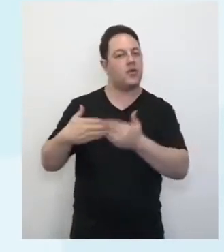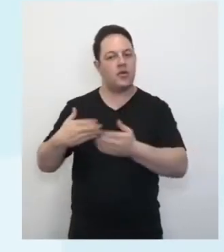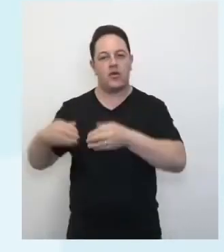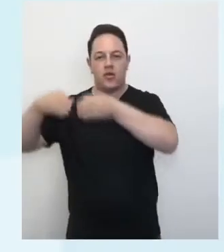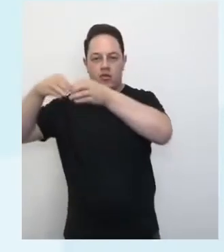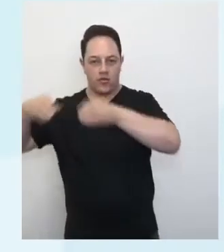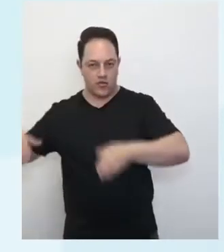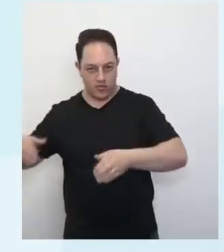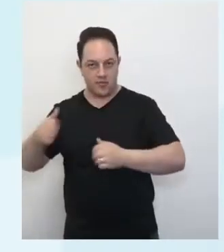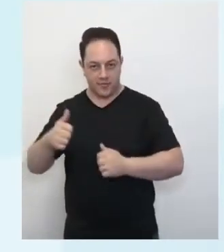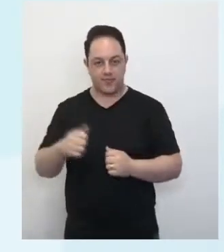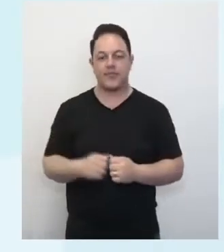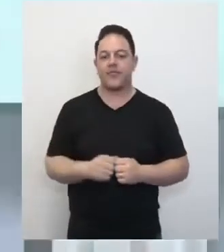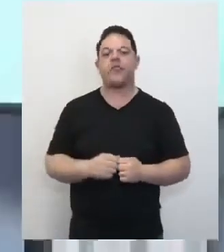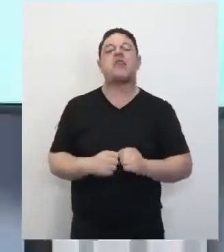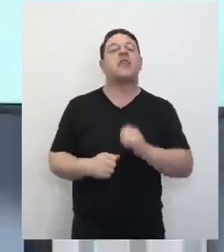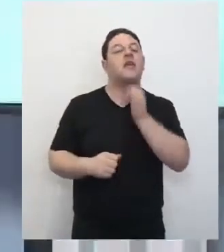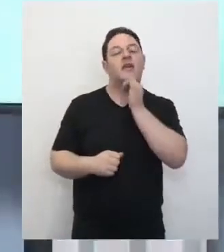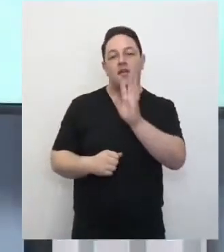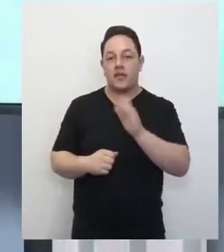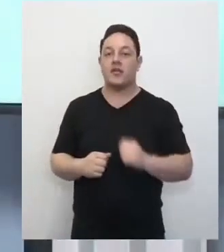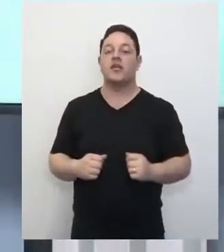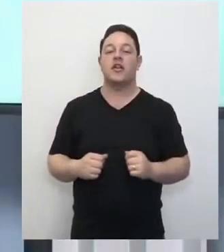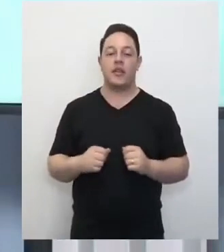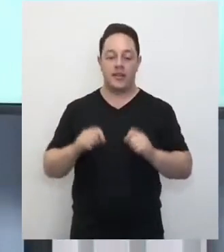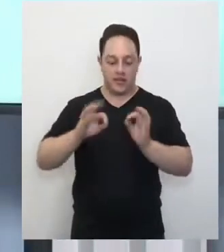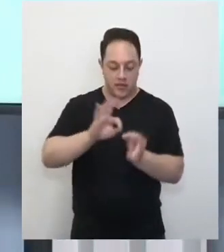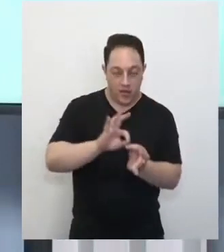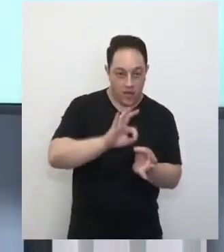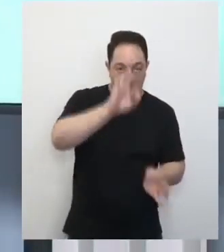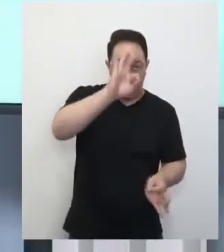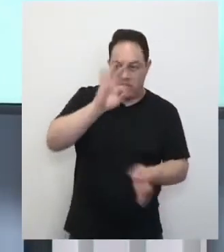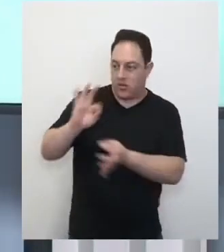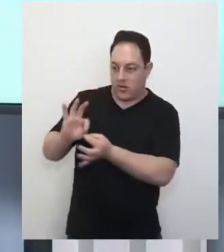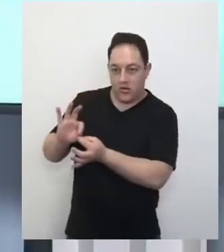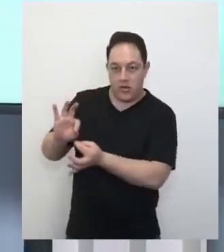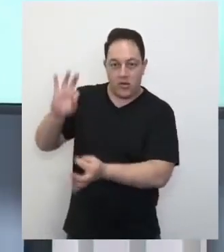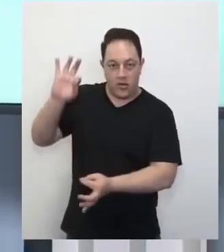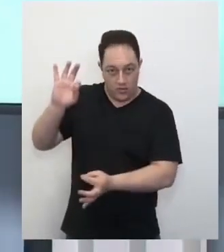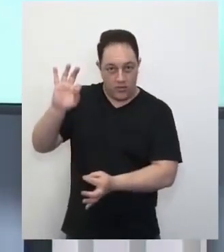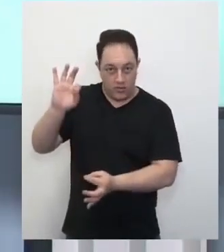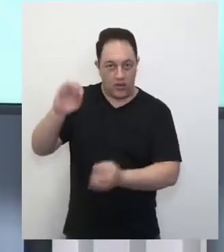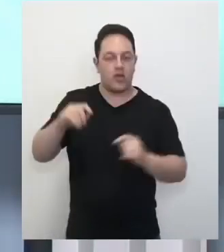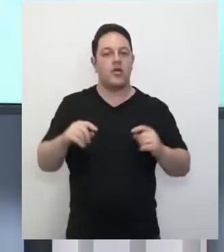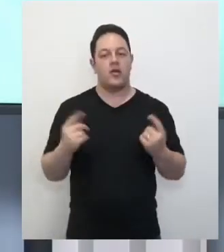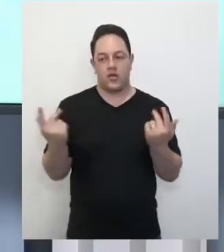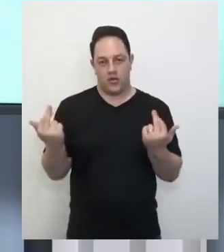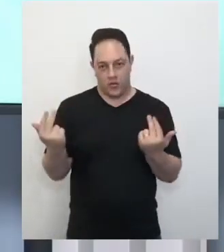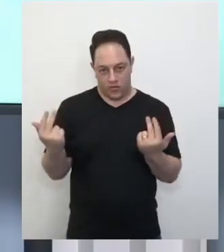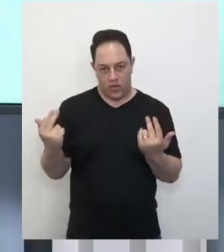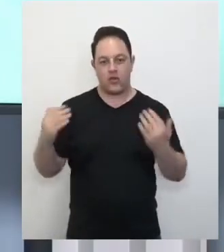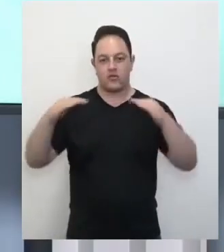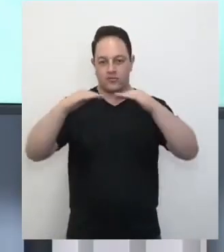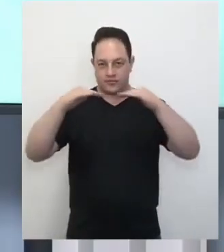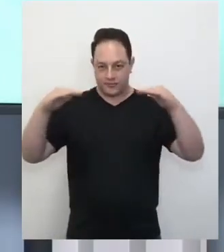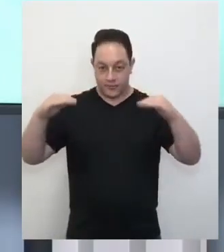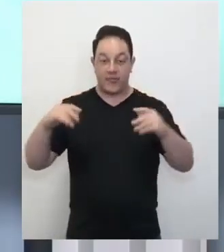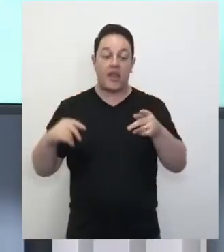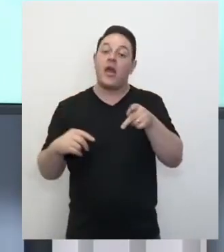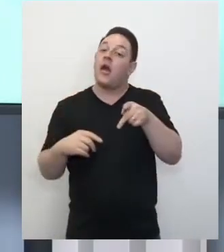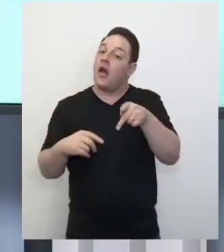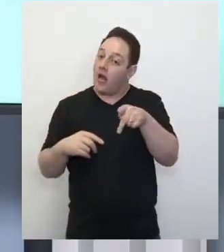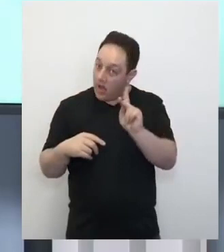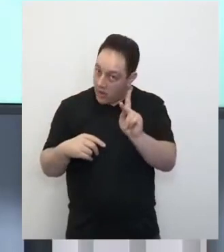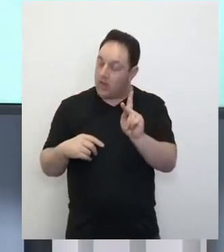bem até aqui então se eu faço das alturas altura é uma medida linear então cá